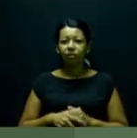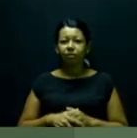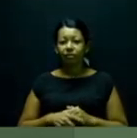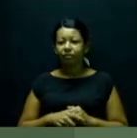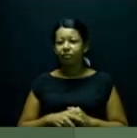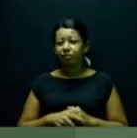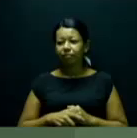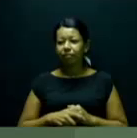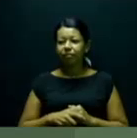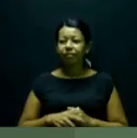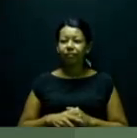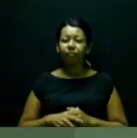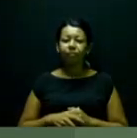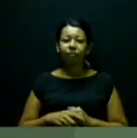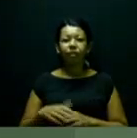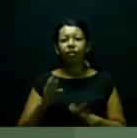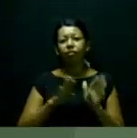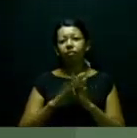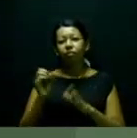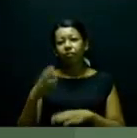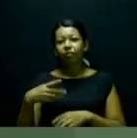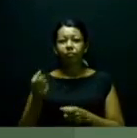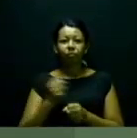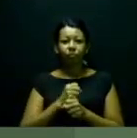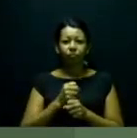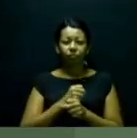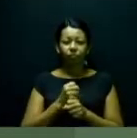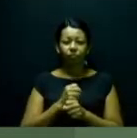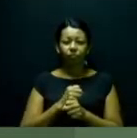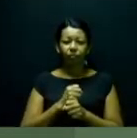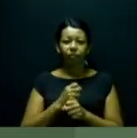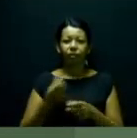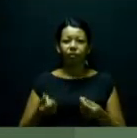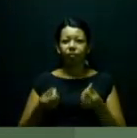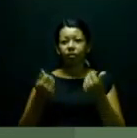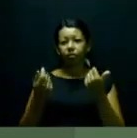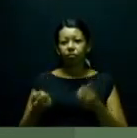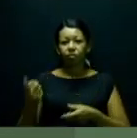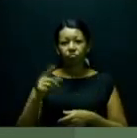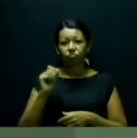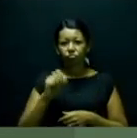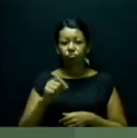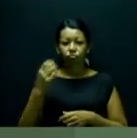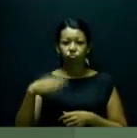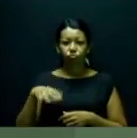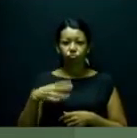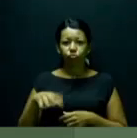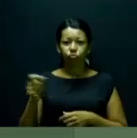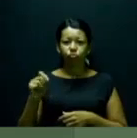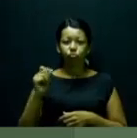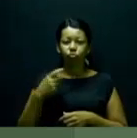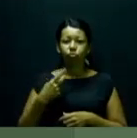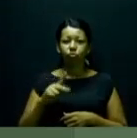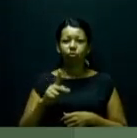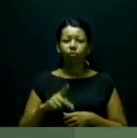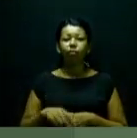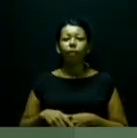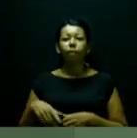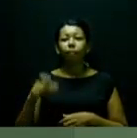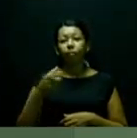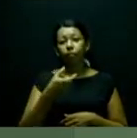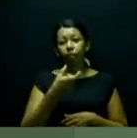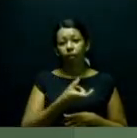longo do ano. E os preços estão pela hora, por isso até que disse da questão do